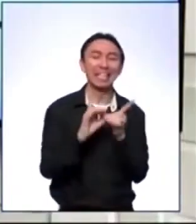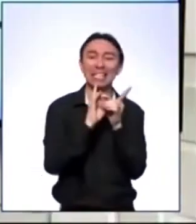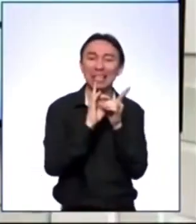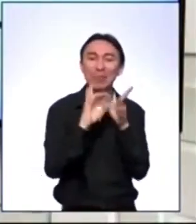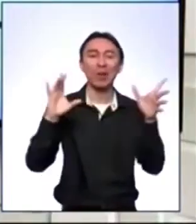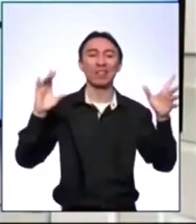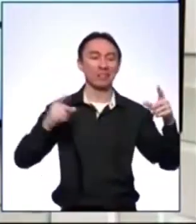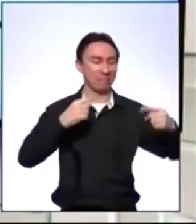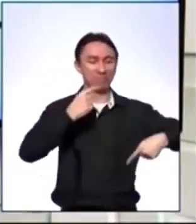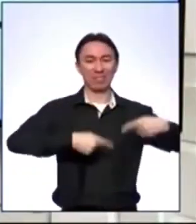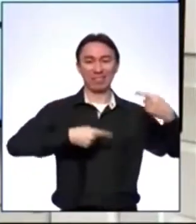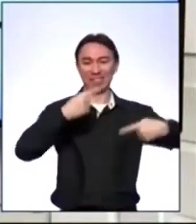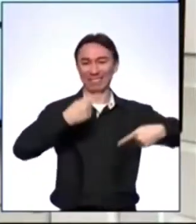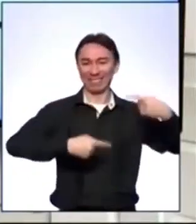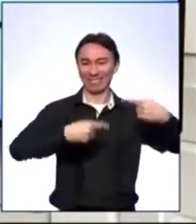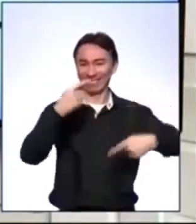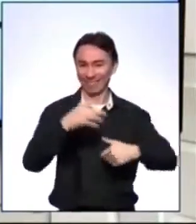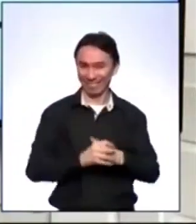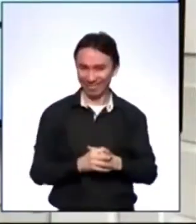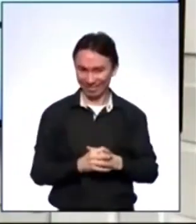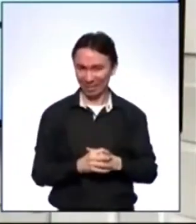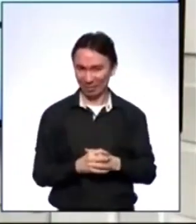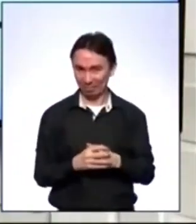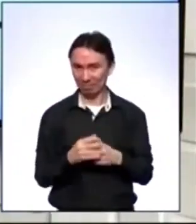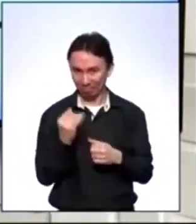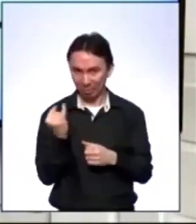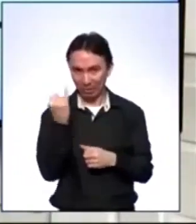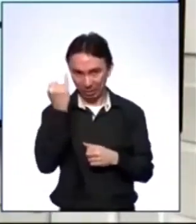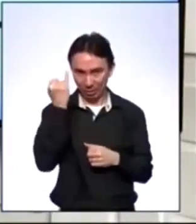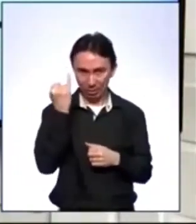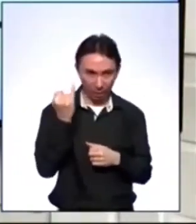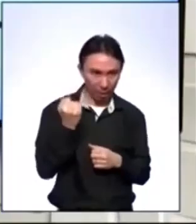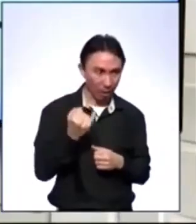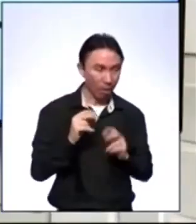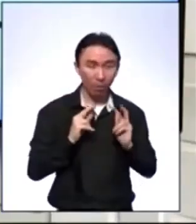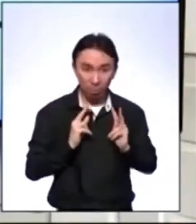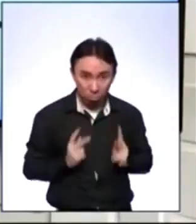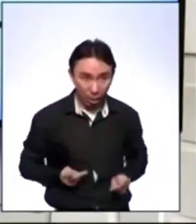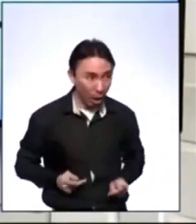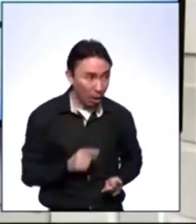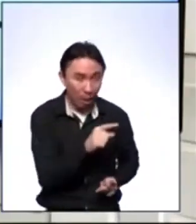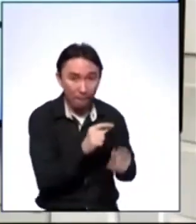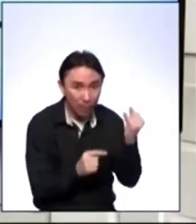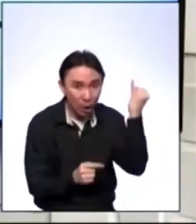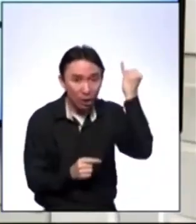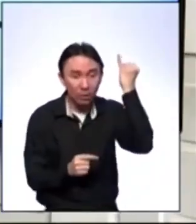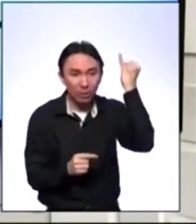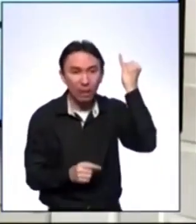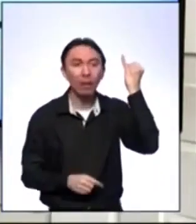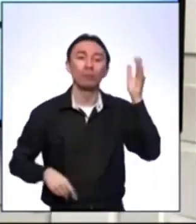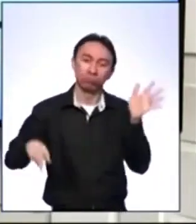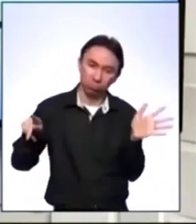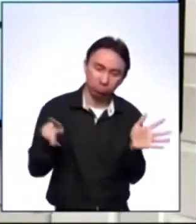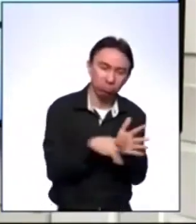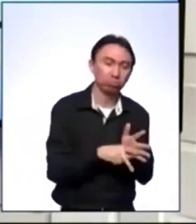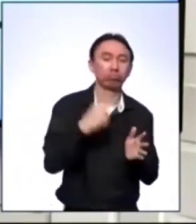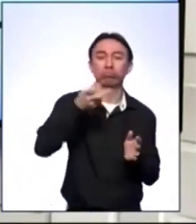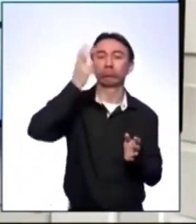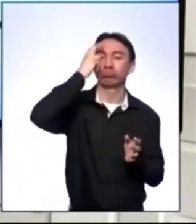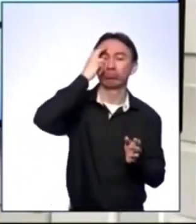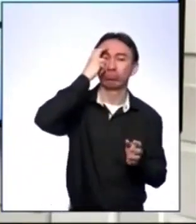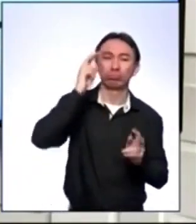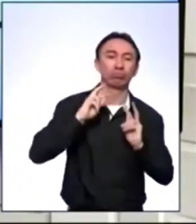política. Tá? Então, importante, né? Tem importância para a humanidade? Tem. Patrimônio histórico. Patrimônio